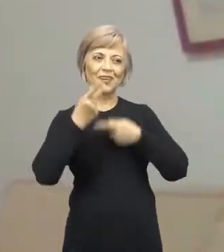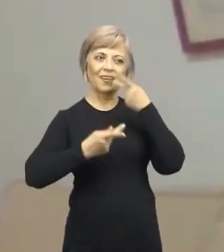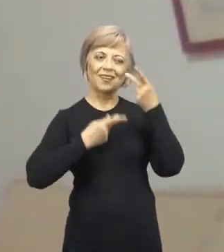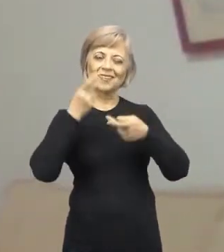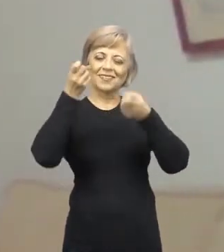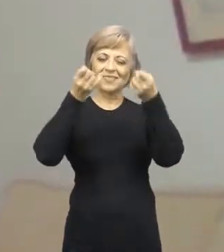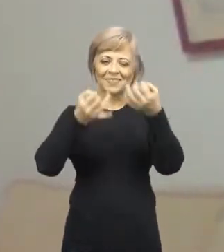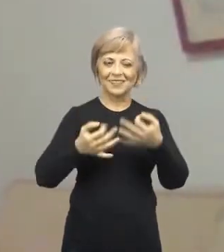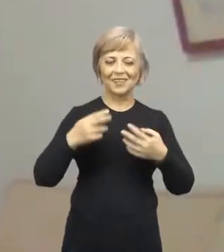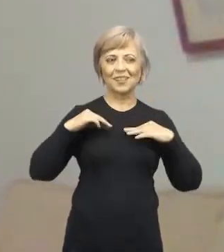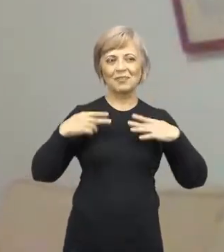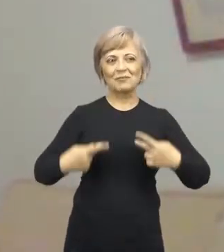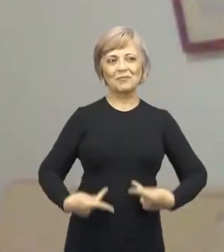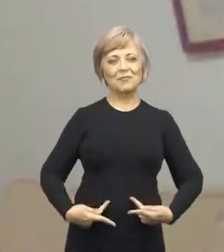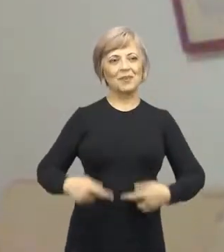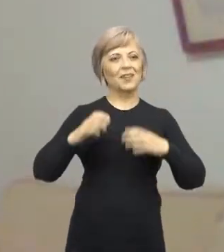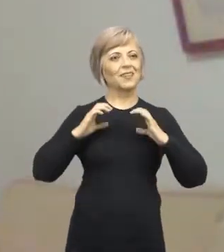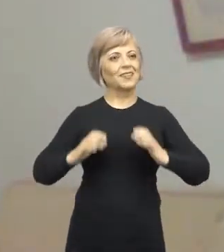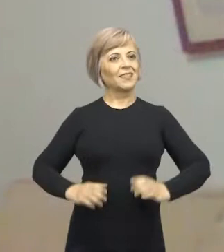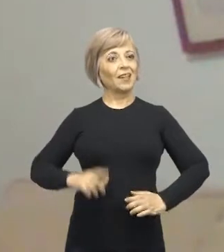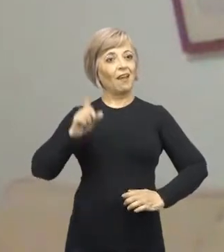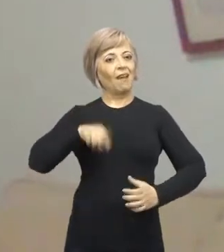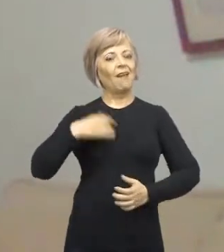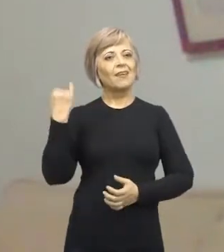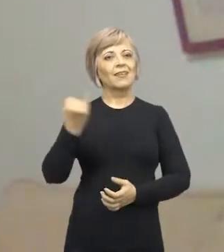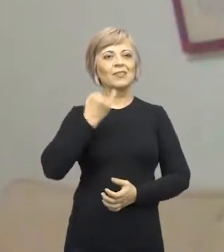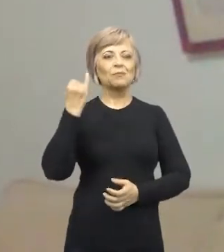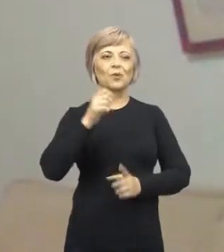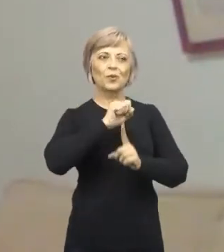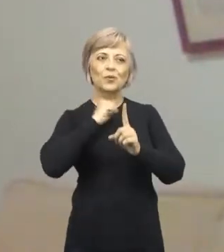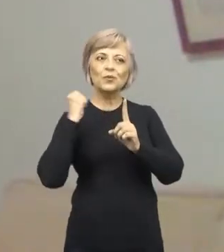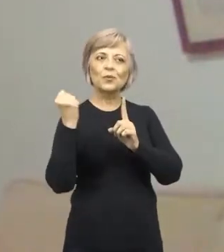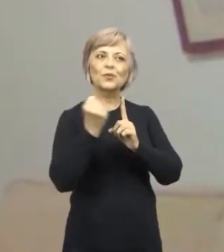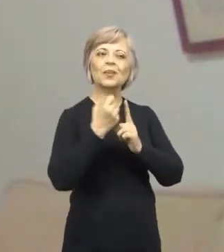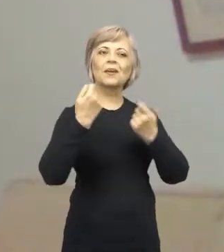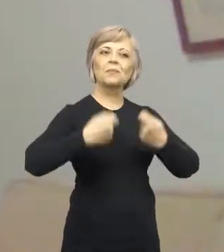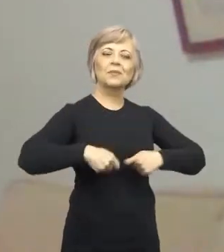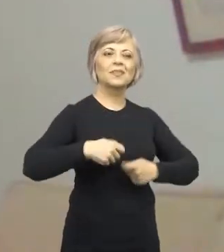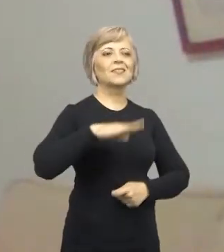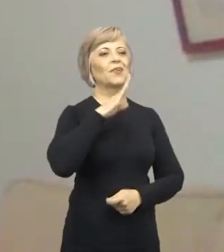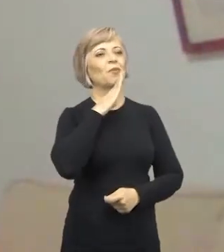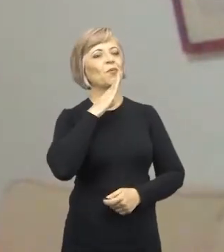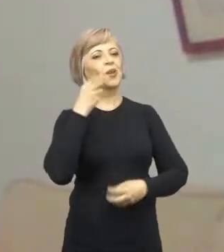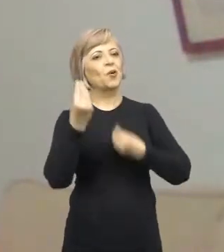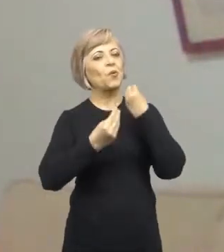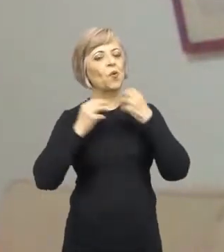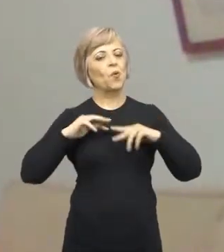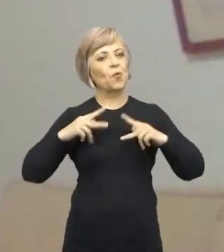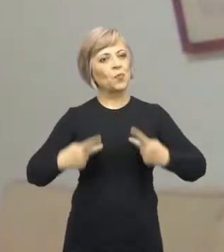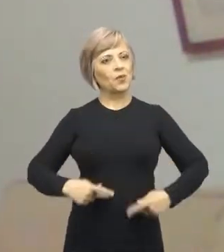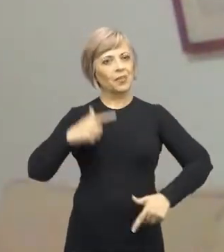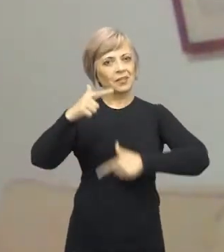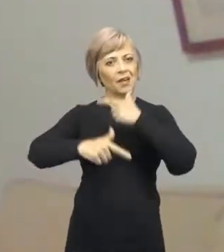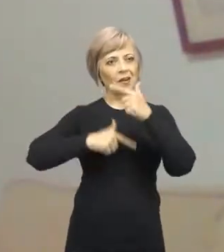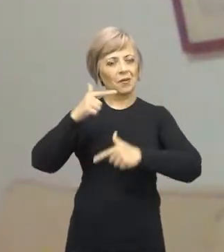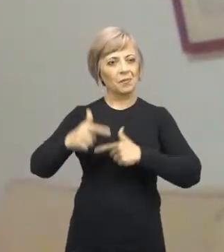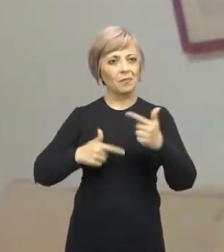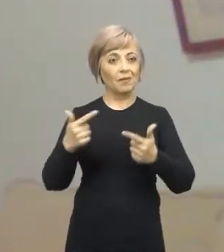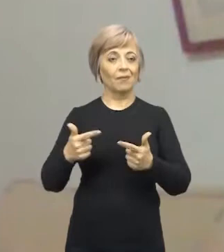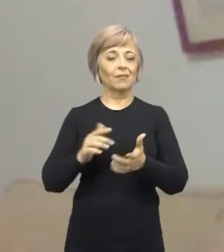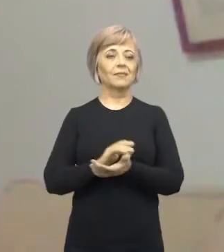MP Cidadão. Eu acho que é importante que a sociedade conheça como o Ministério Público